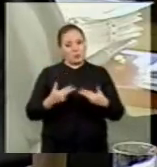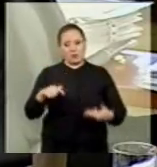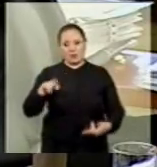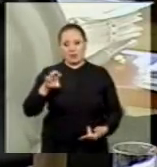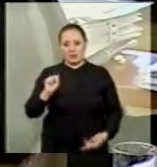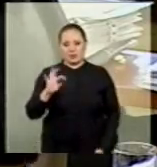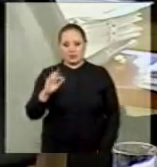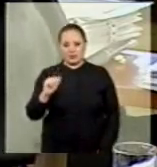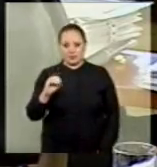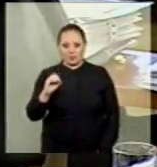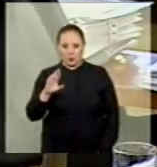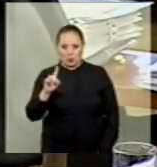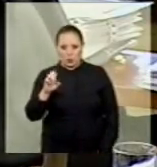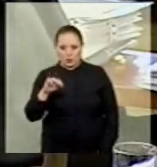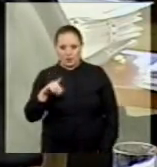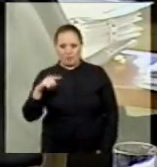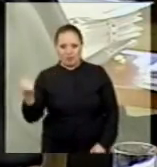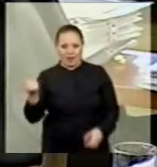Luciano, indo e vindo,